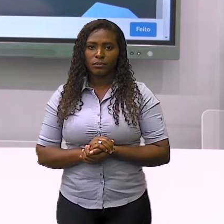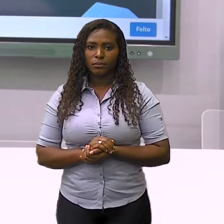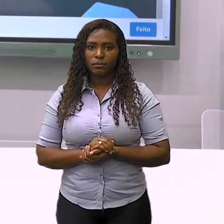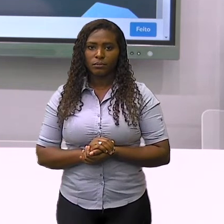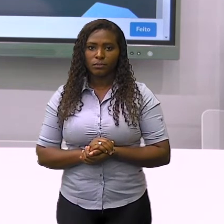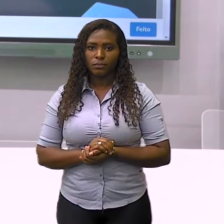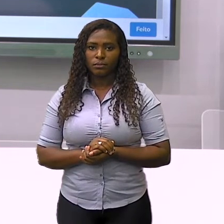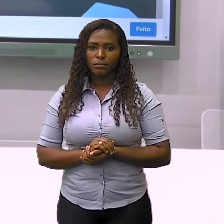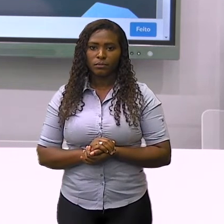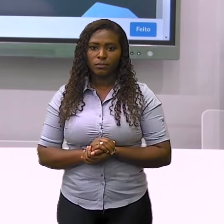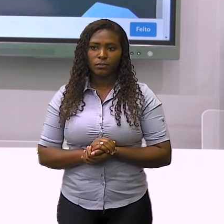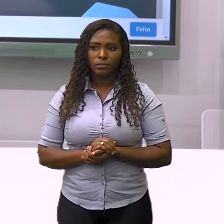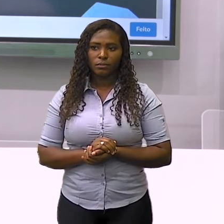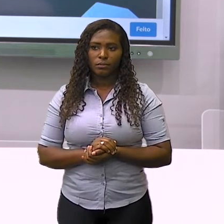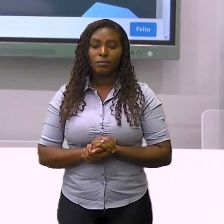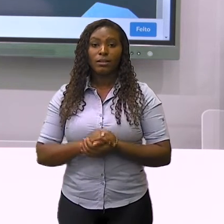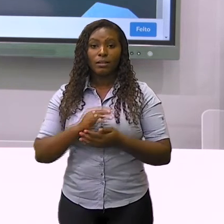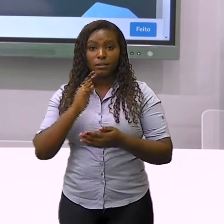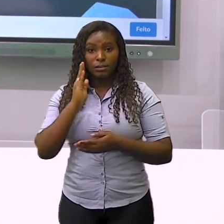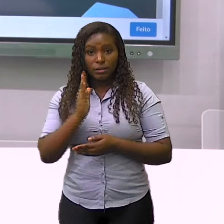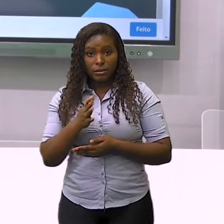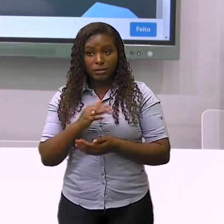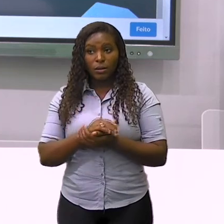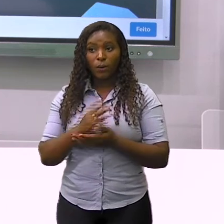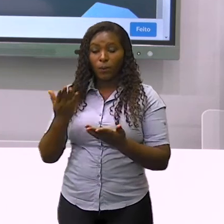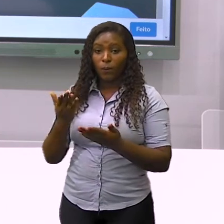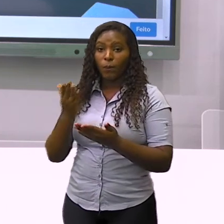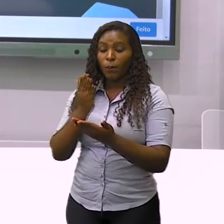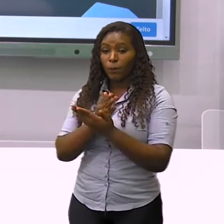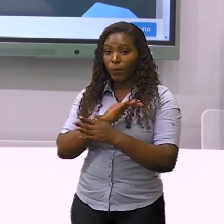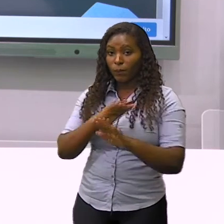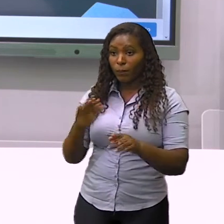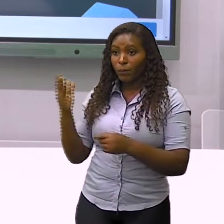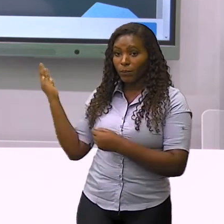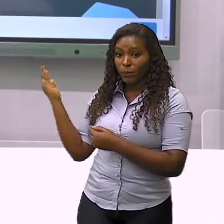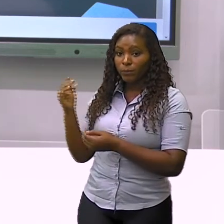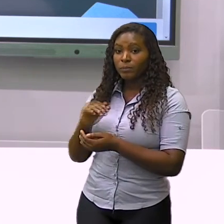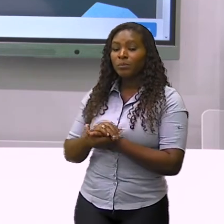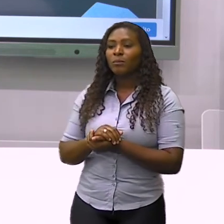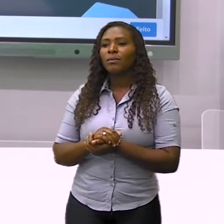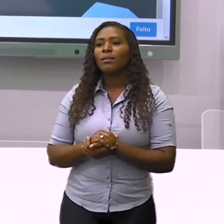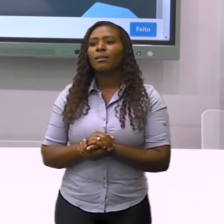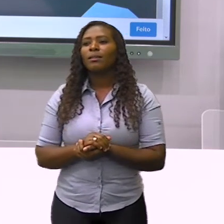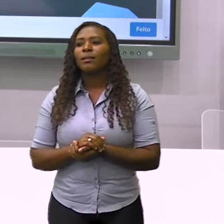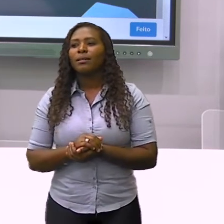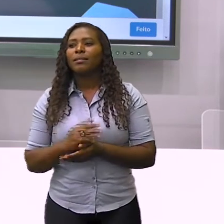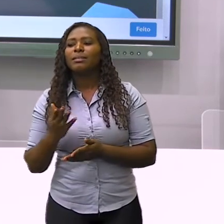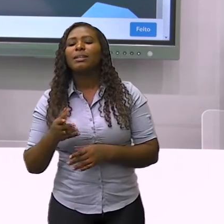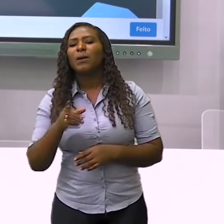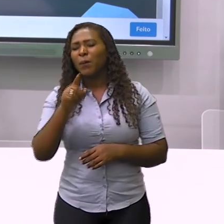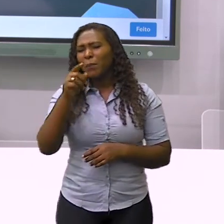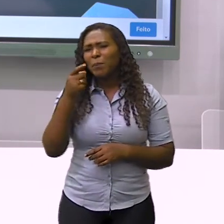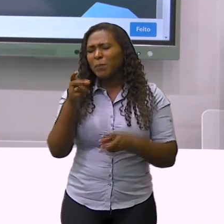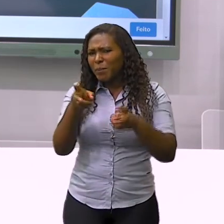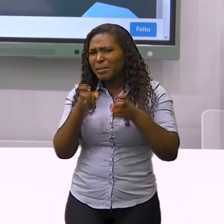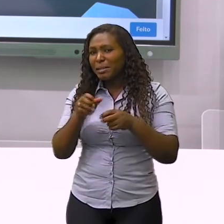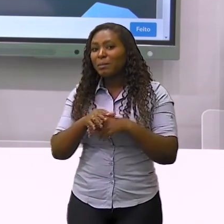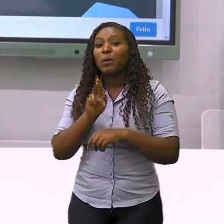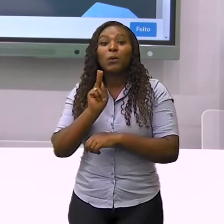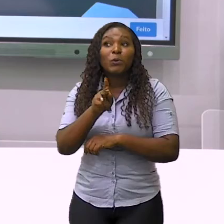igual a 0. A potência passa como raiz. Raiz de 0 é quanto, pessoal?